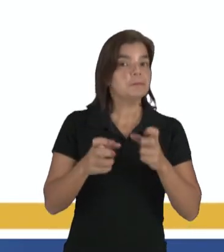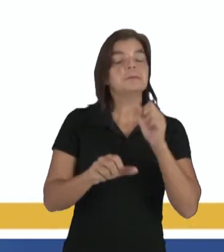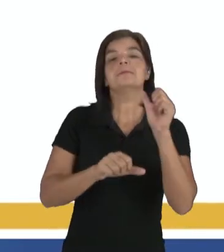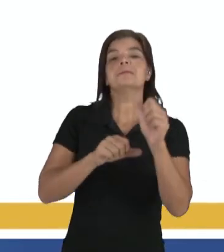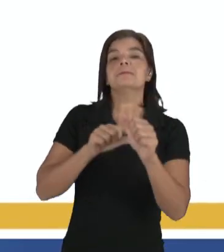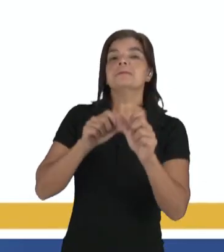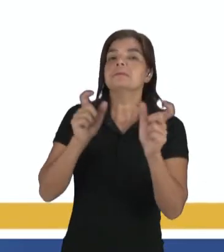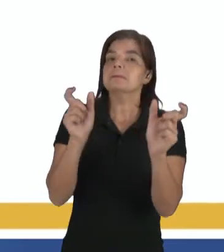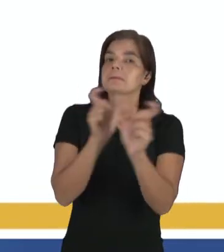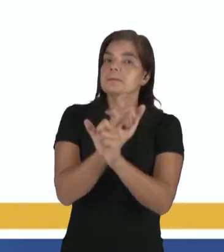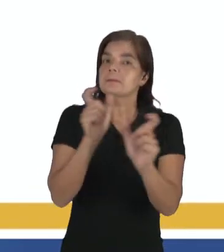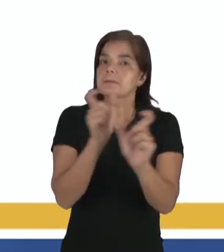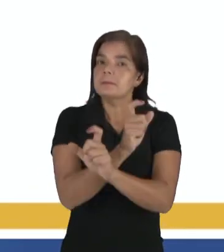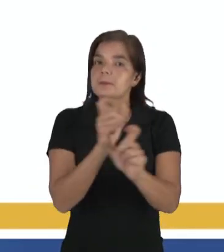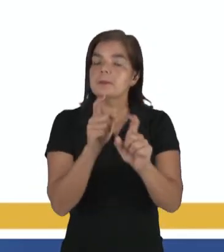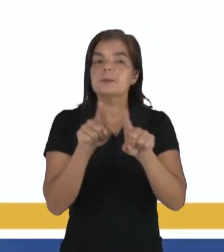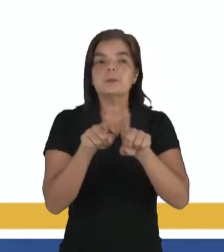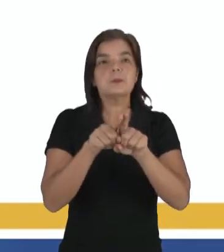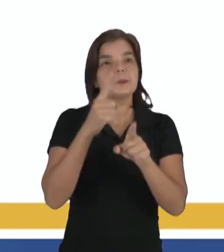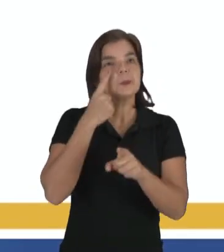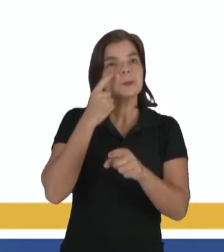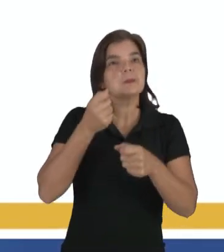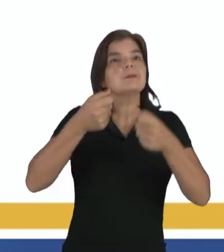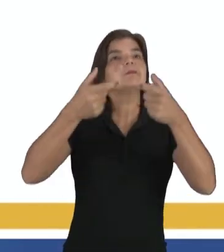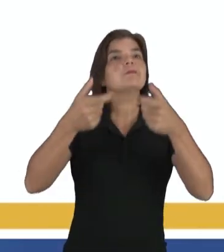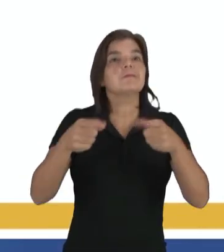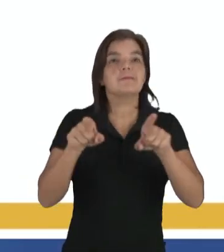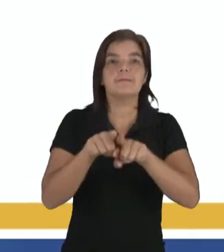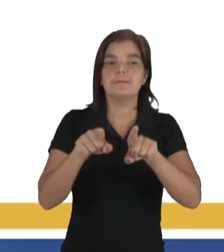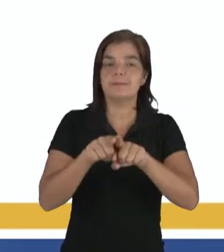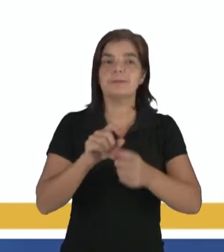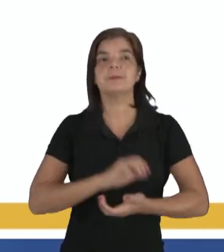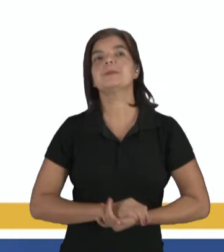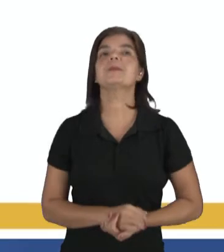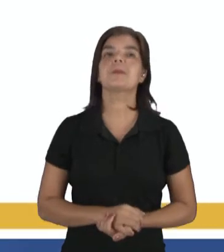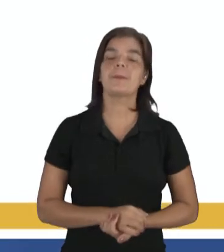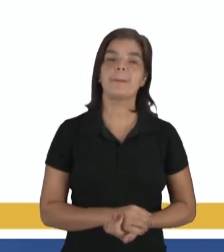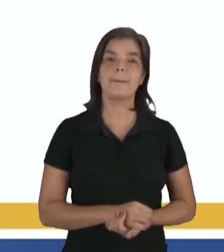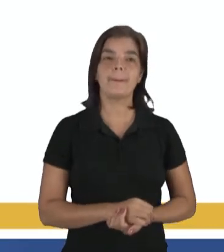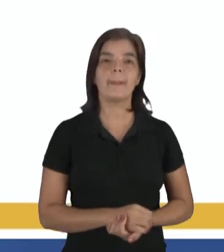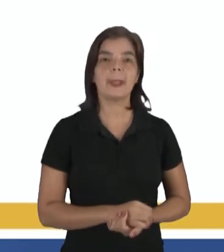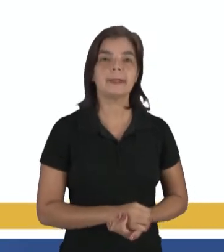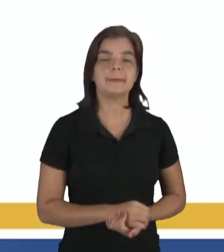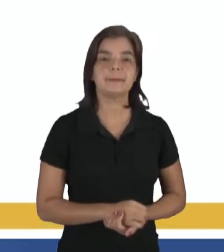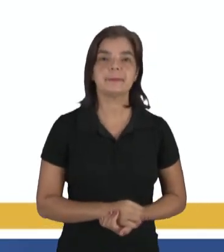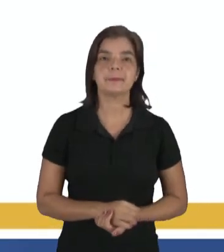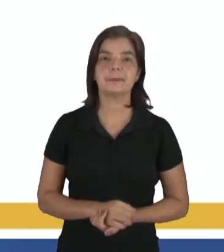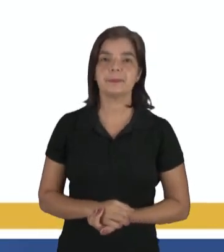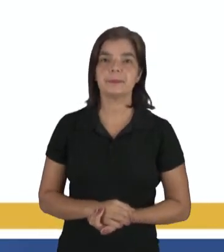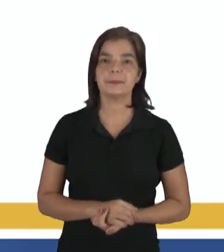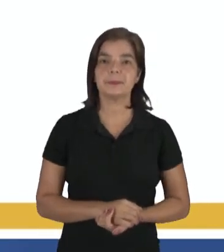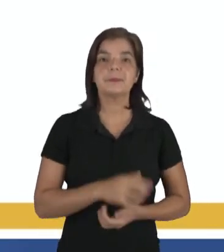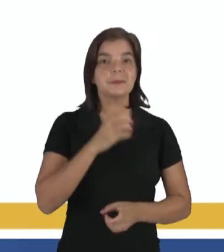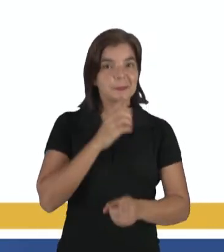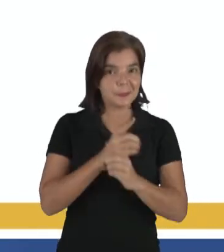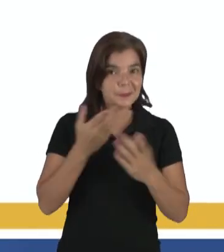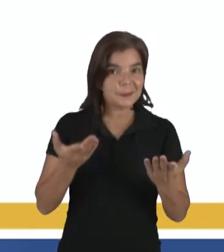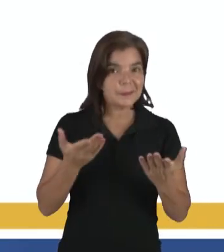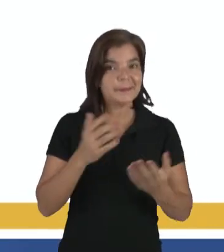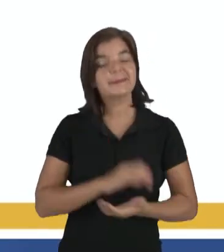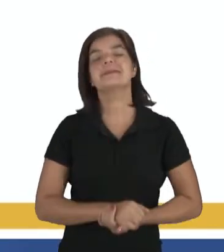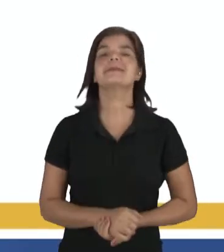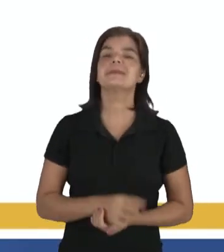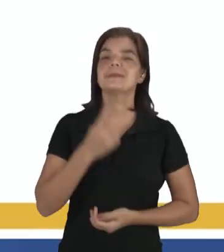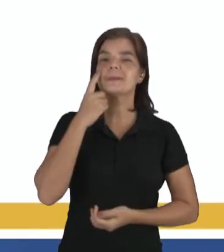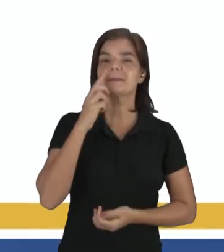mas só de olhar a gente já consegue perceber de que membro da família se trata não é verdade então vamos lá conseguiram descobrir